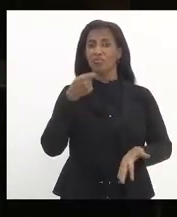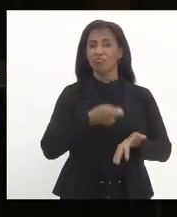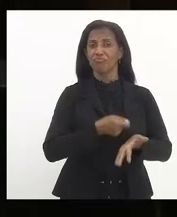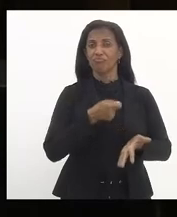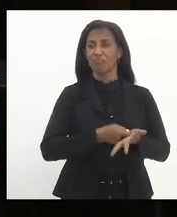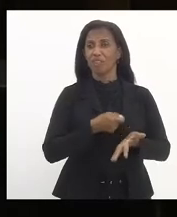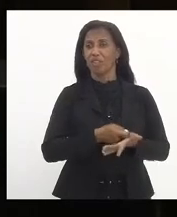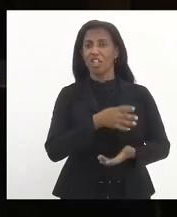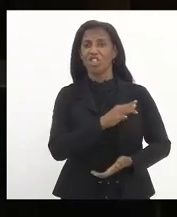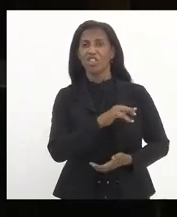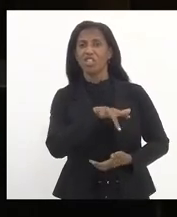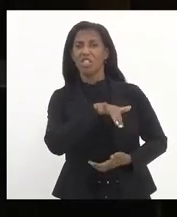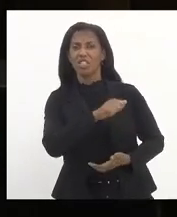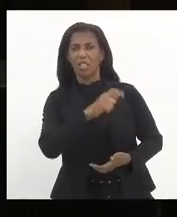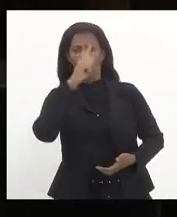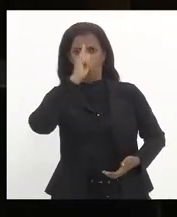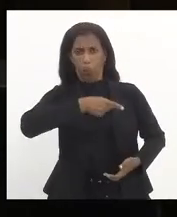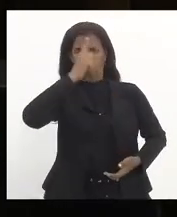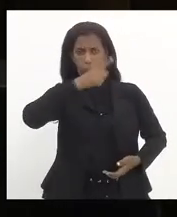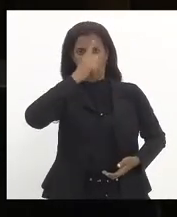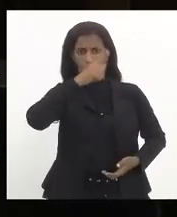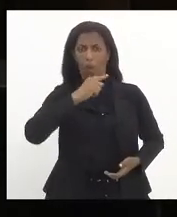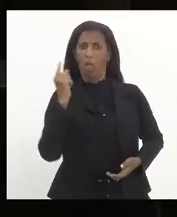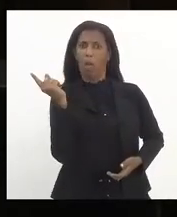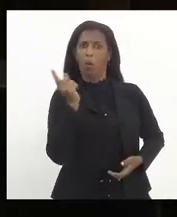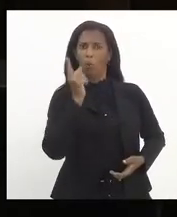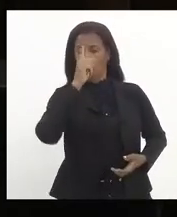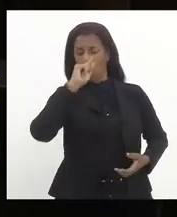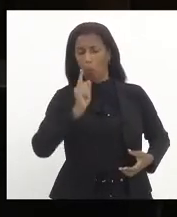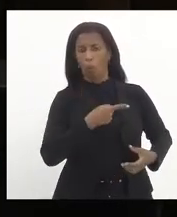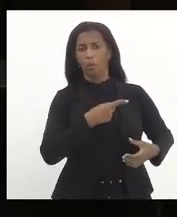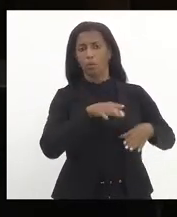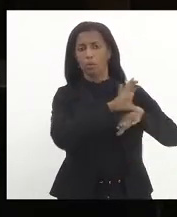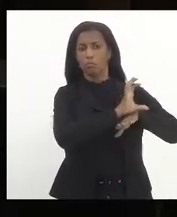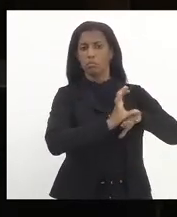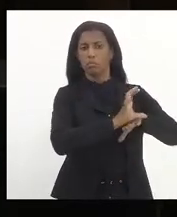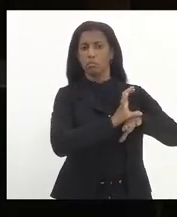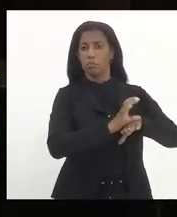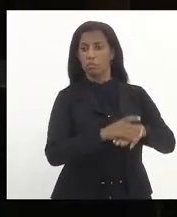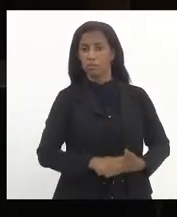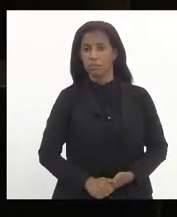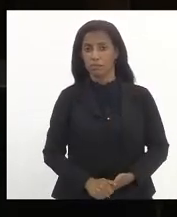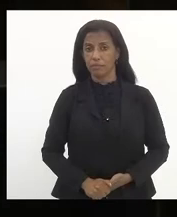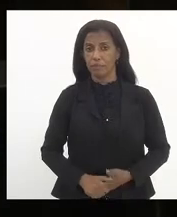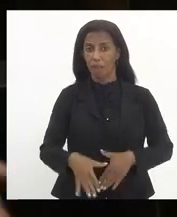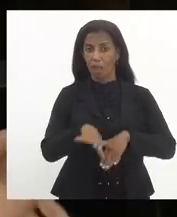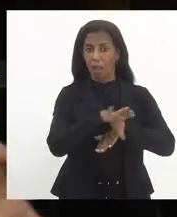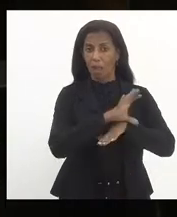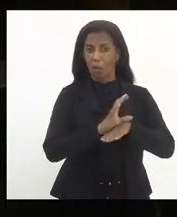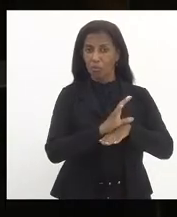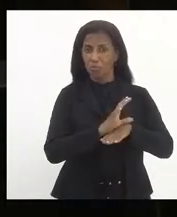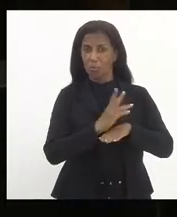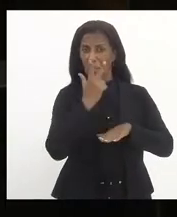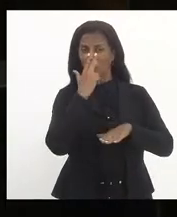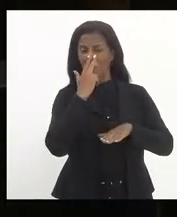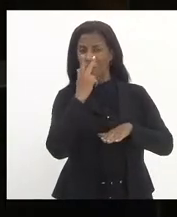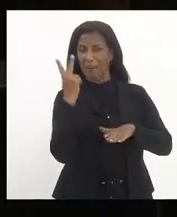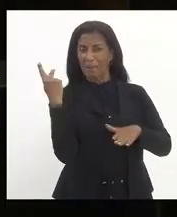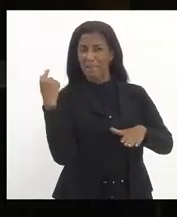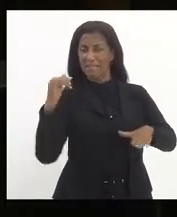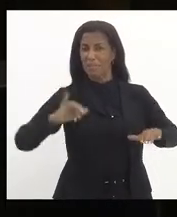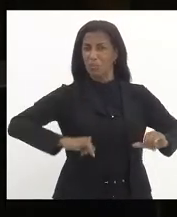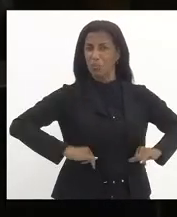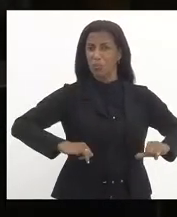é tirania. Isso fere a Constituição, mas, aliás, a Constituição tem sido ferida e